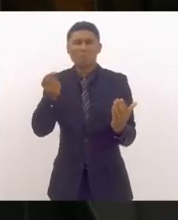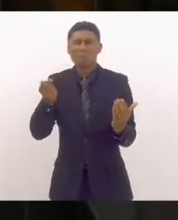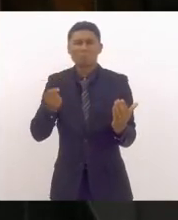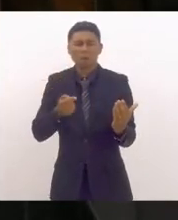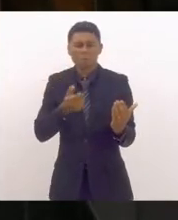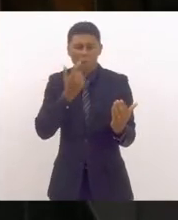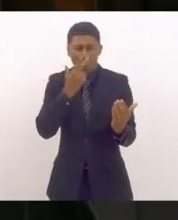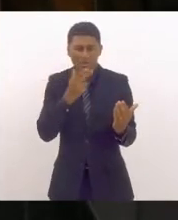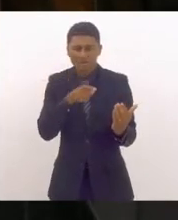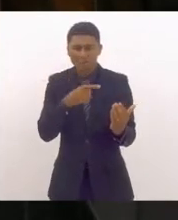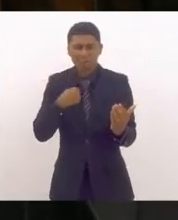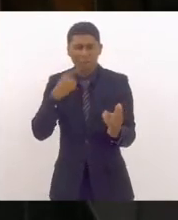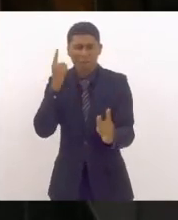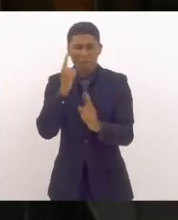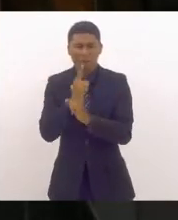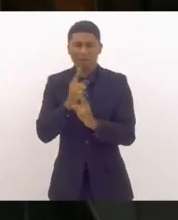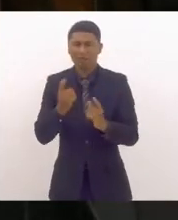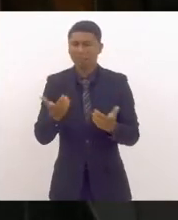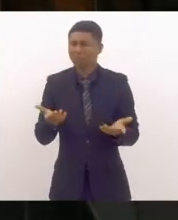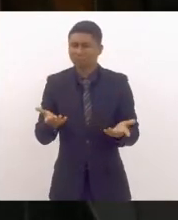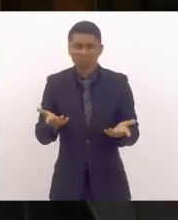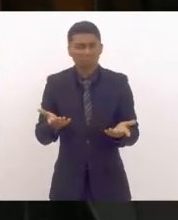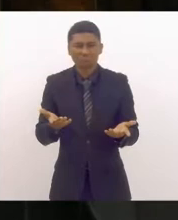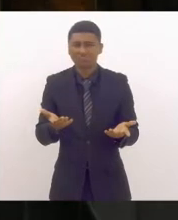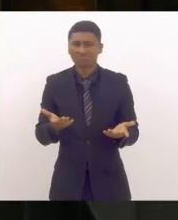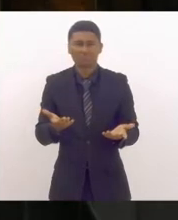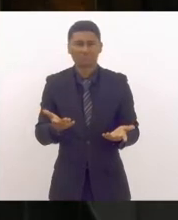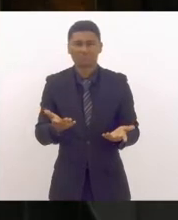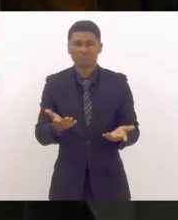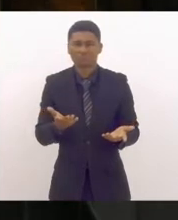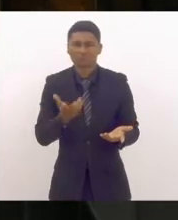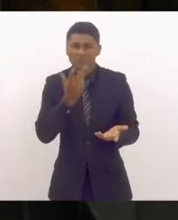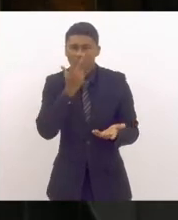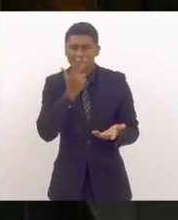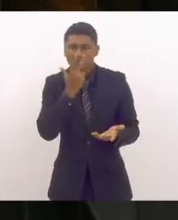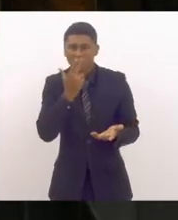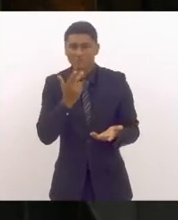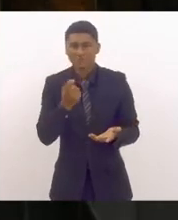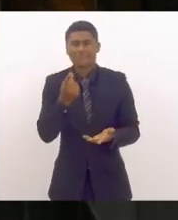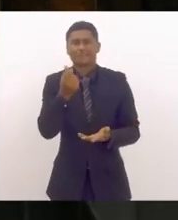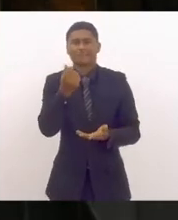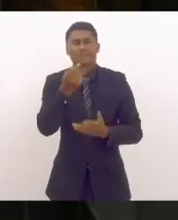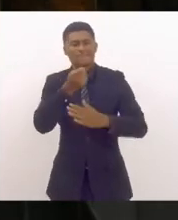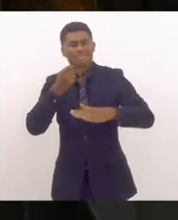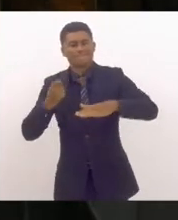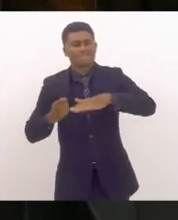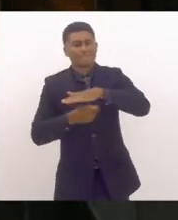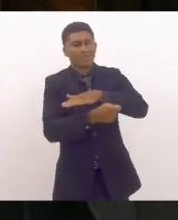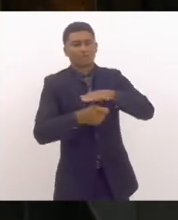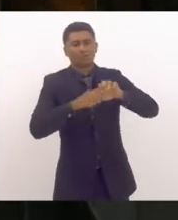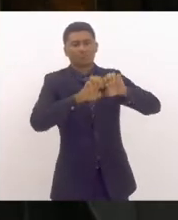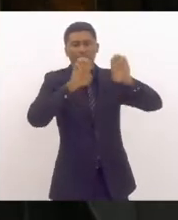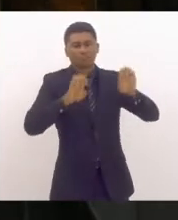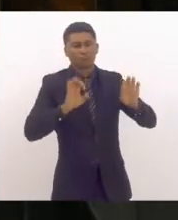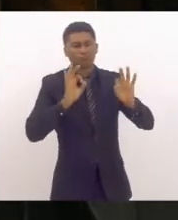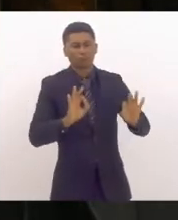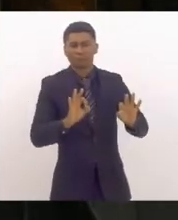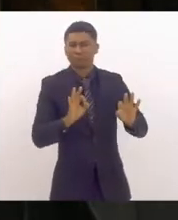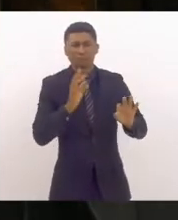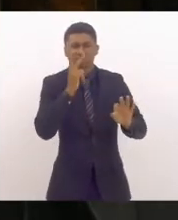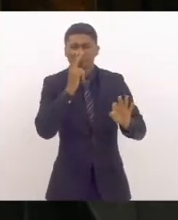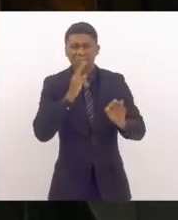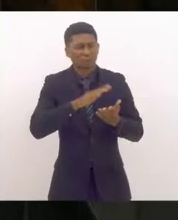identifico que seja algum investimento estruturante é quase